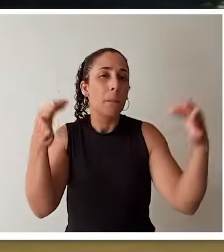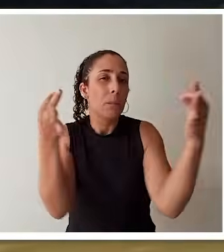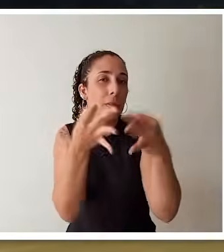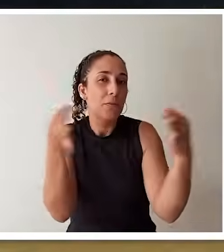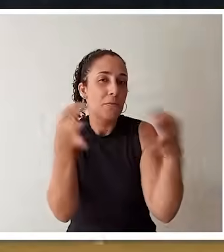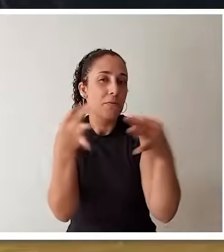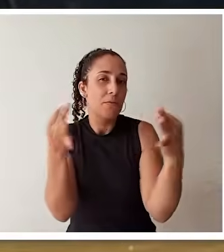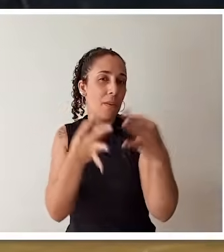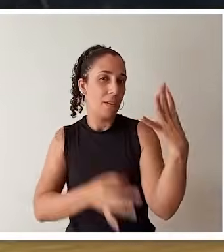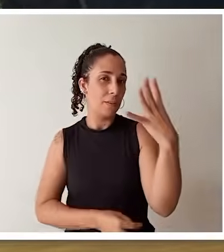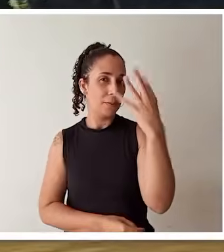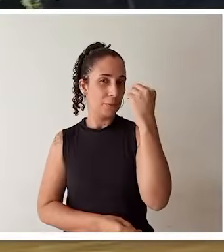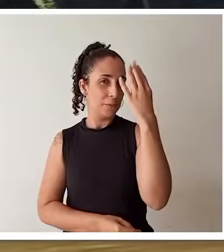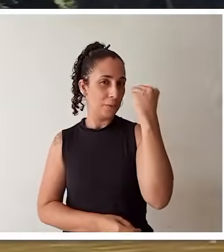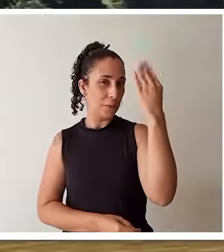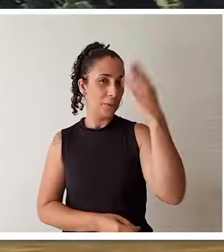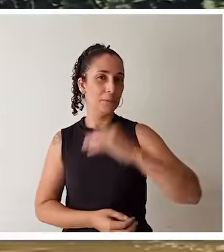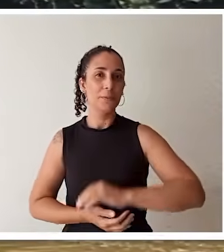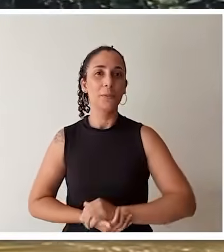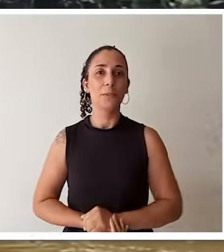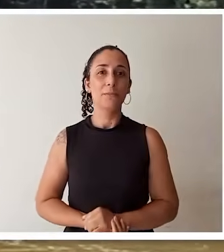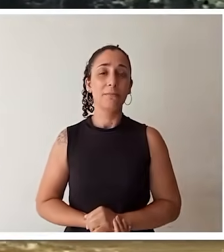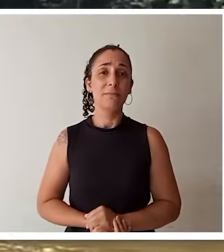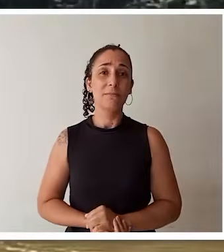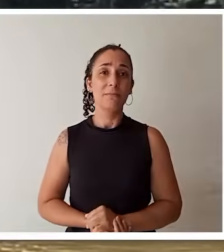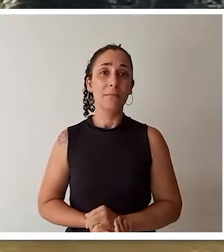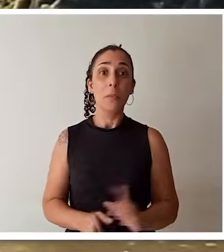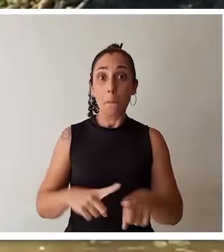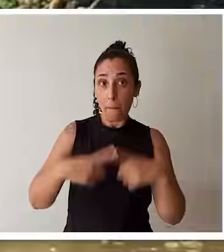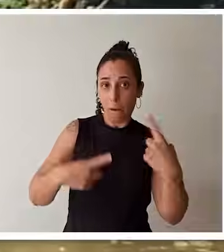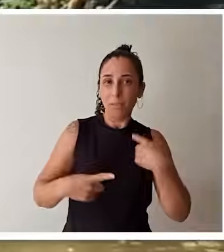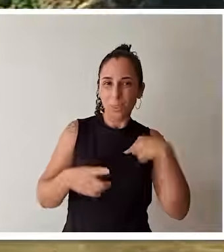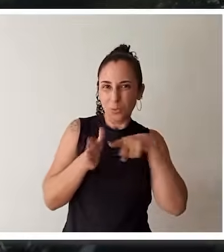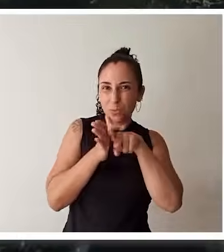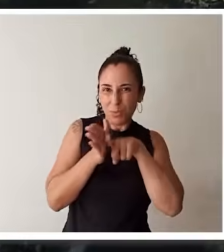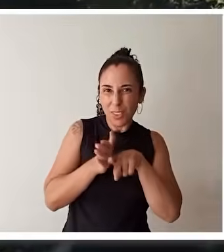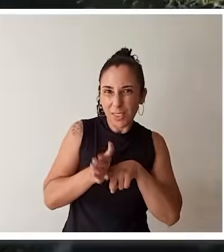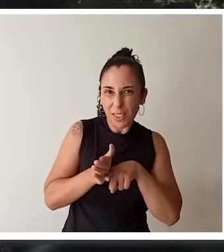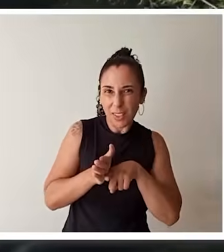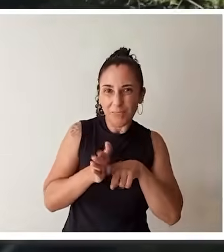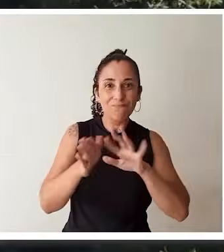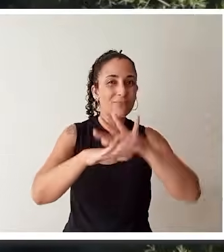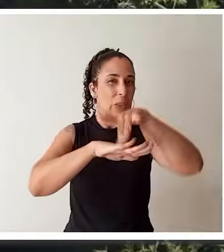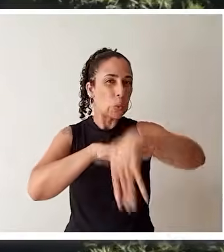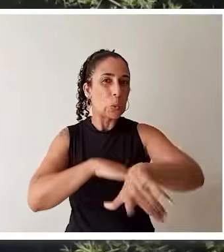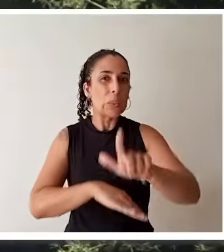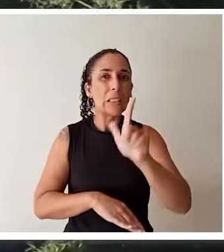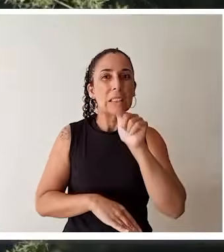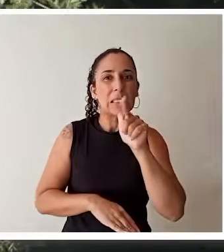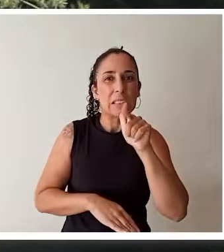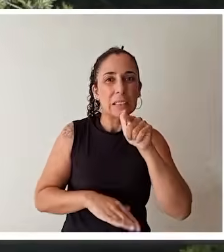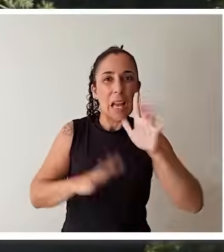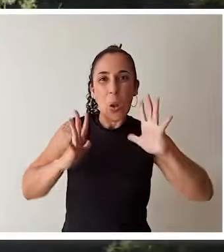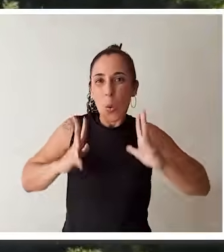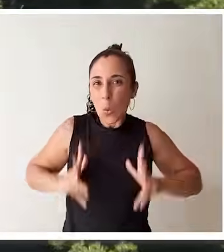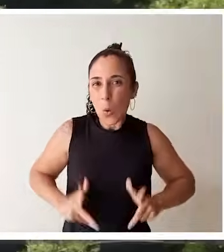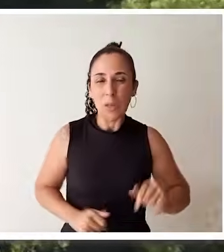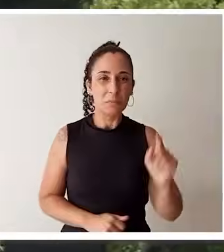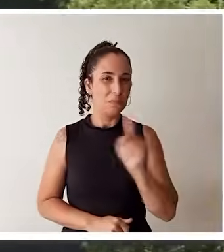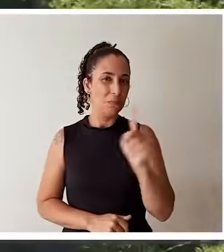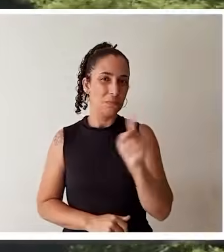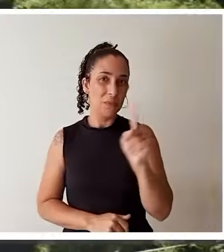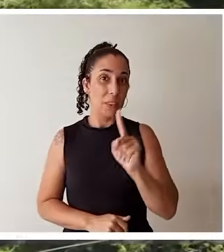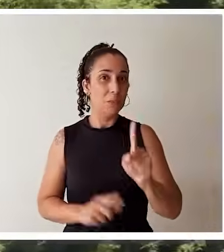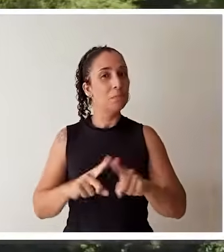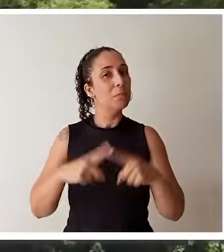esse lugar num cenário perfeito para aquela foto instagramável. Pelo que eu pesquisei, infelizmente, as águas dessa cachoeira não